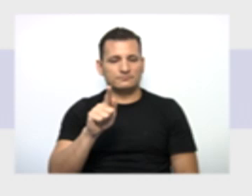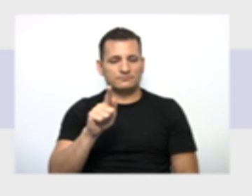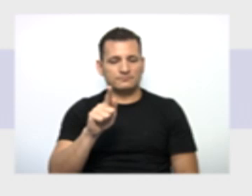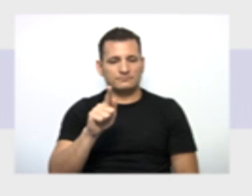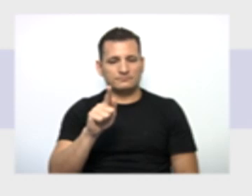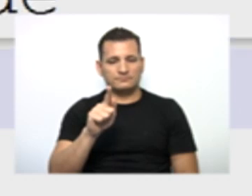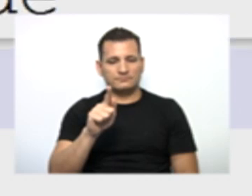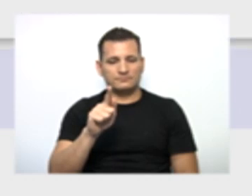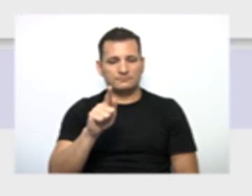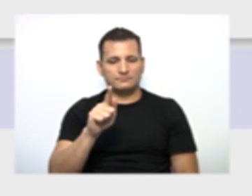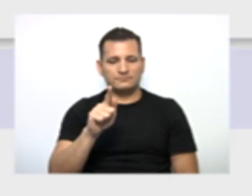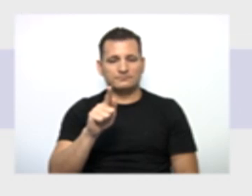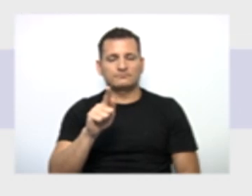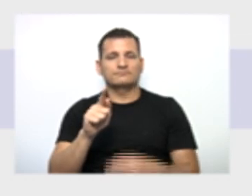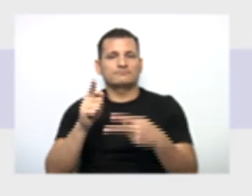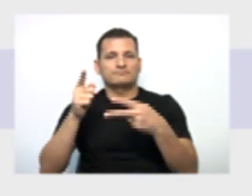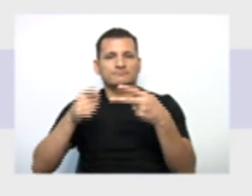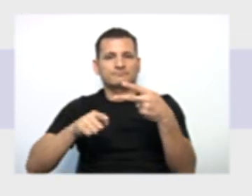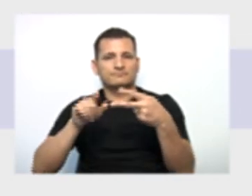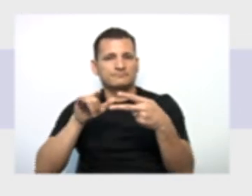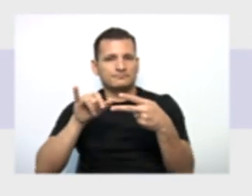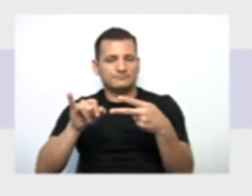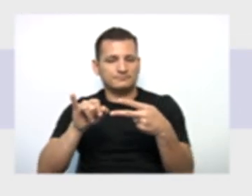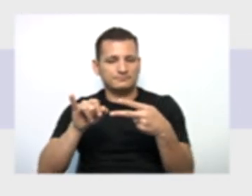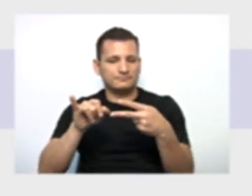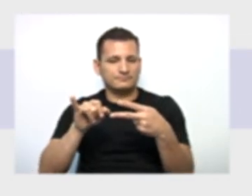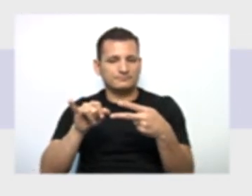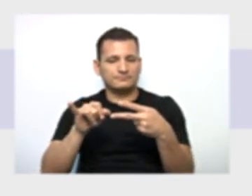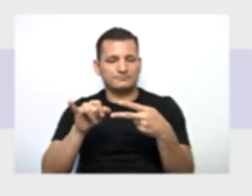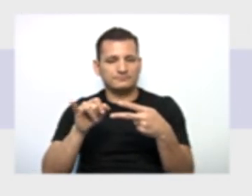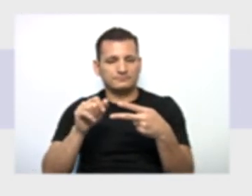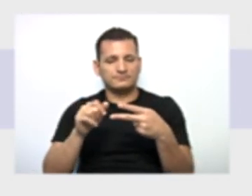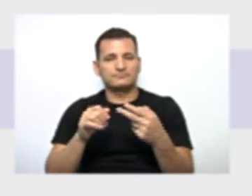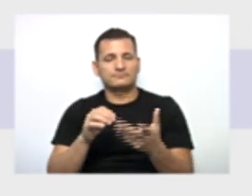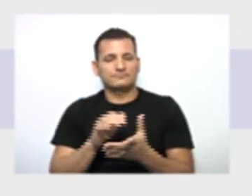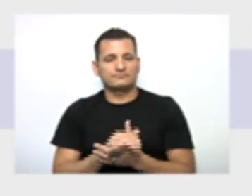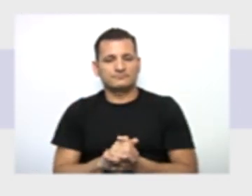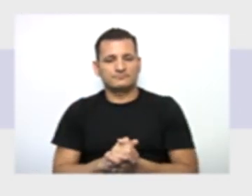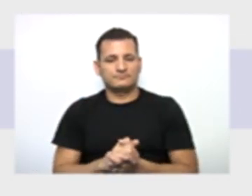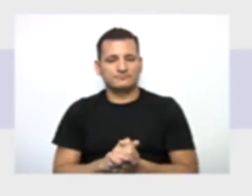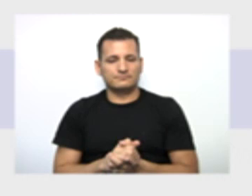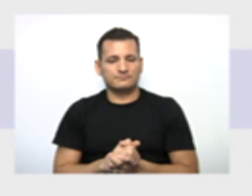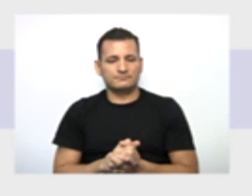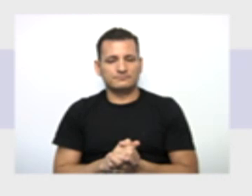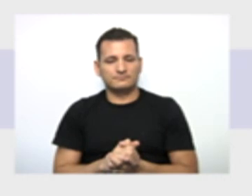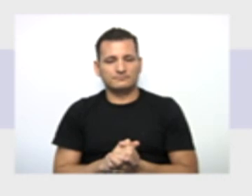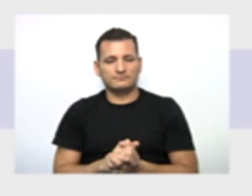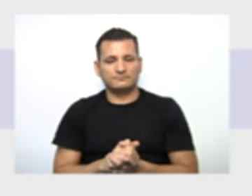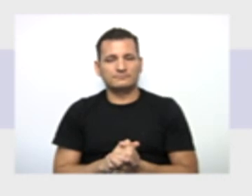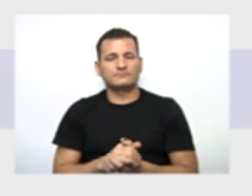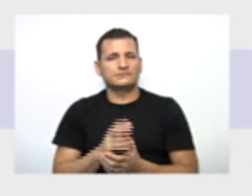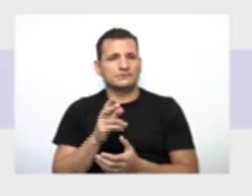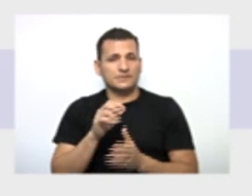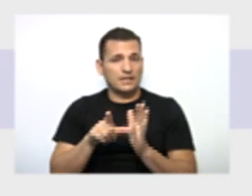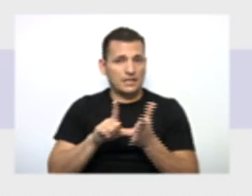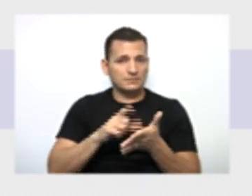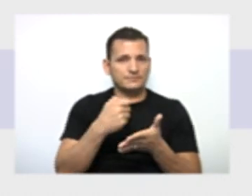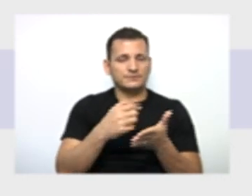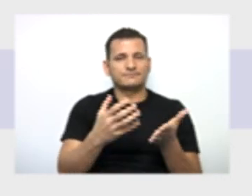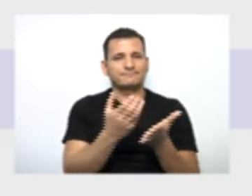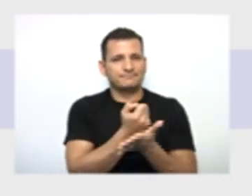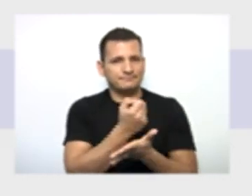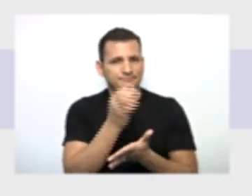está utilizando. Fecho a tag LI, certo? Quando eu for, lembre-se, toda vez antes de rodar tem